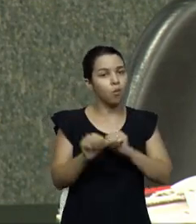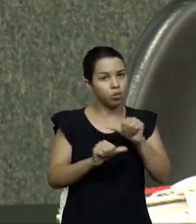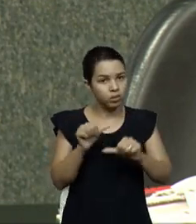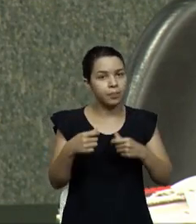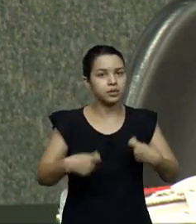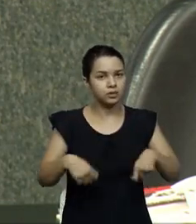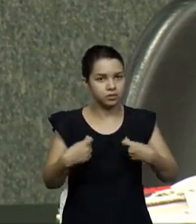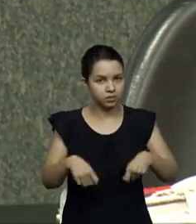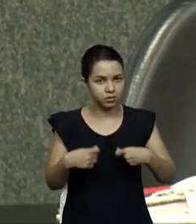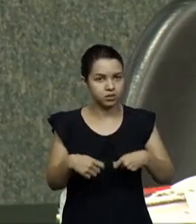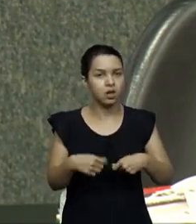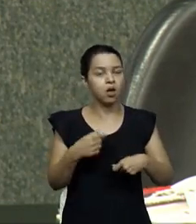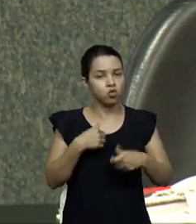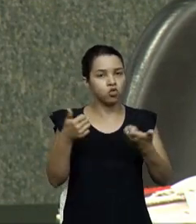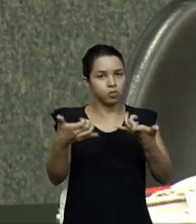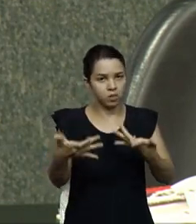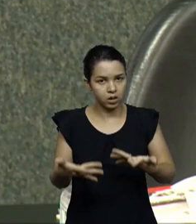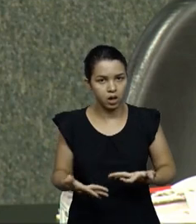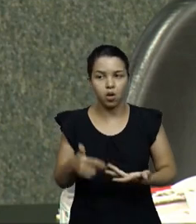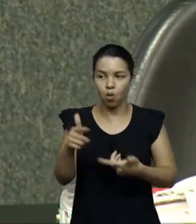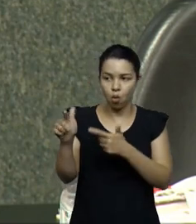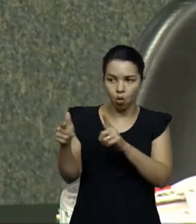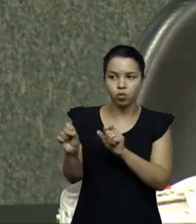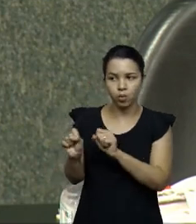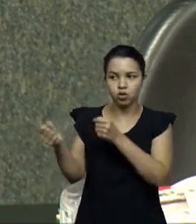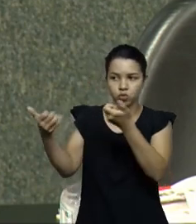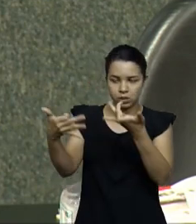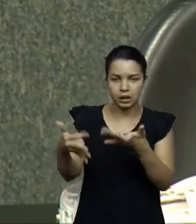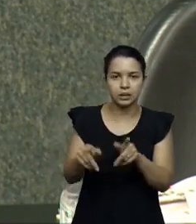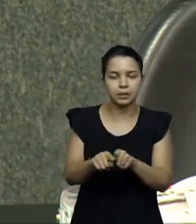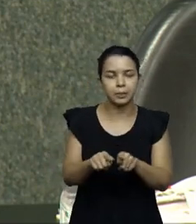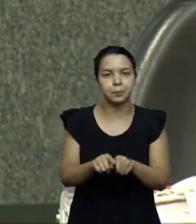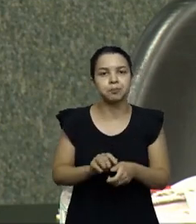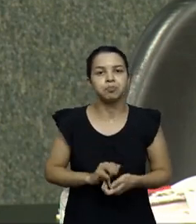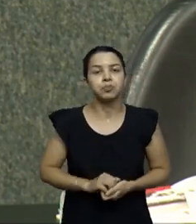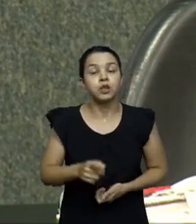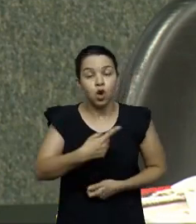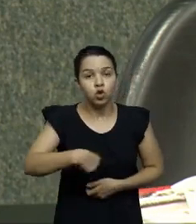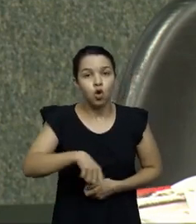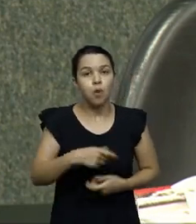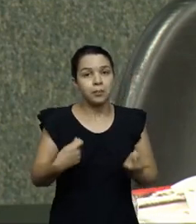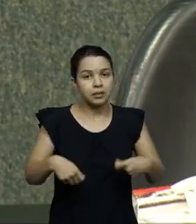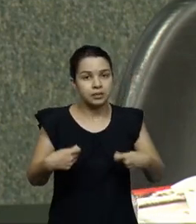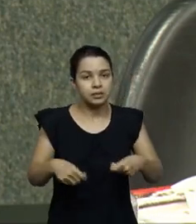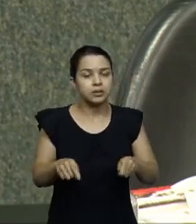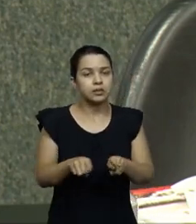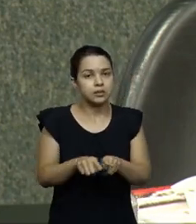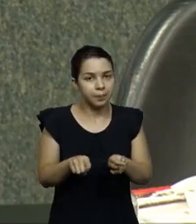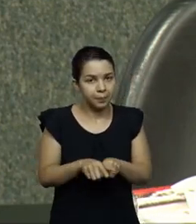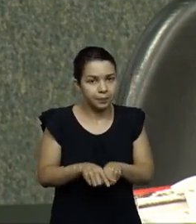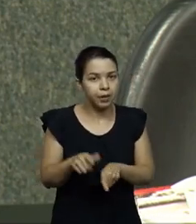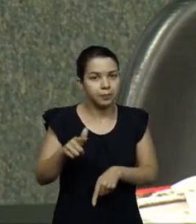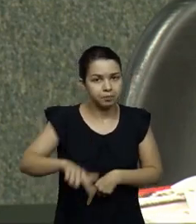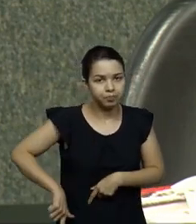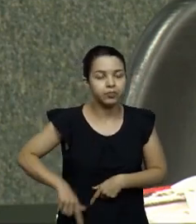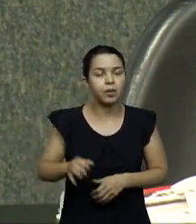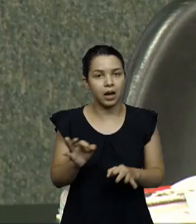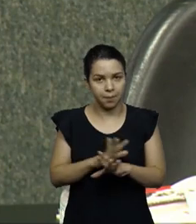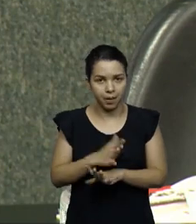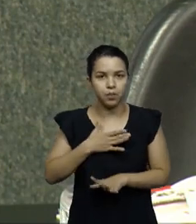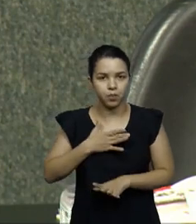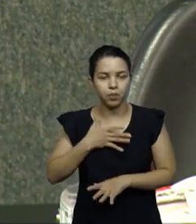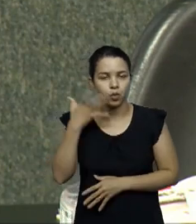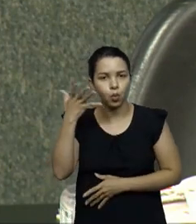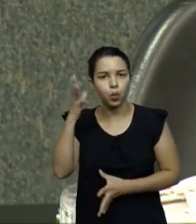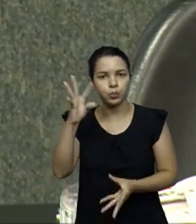coloquei aqui outros colegas poderão trazer nós precisamos também Além disso para concluir a minha fala